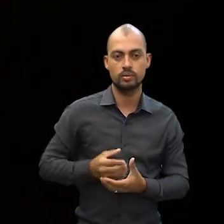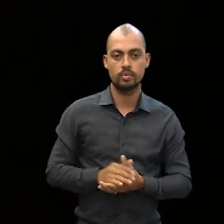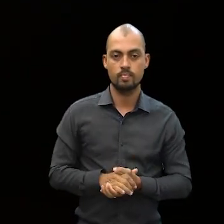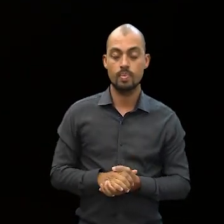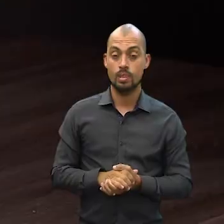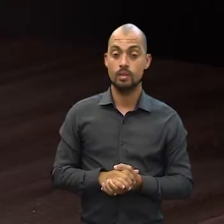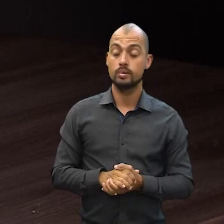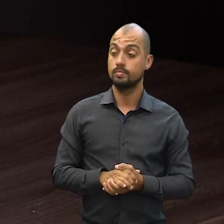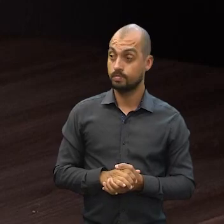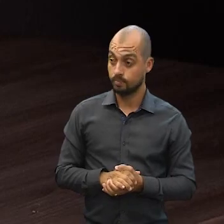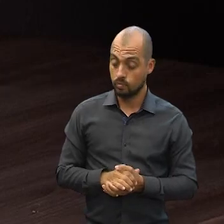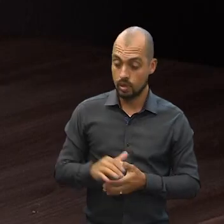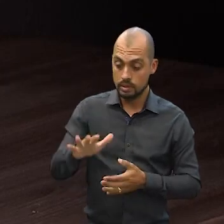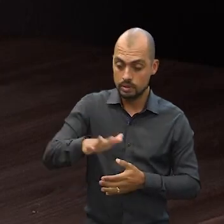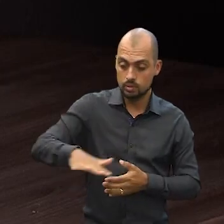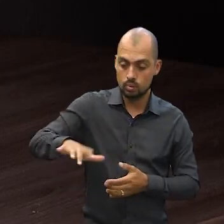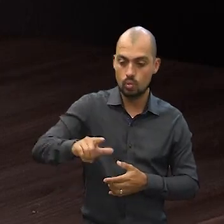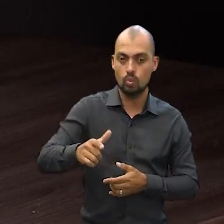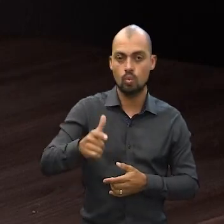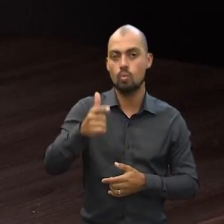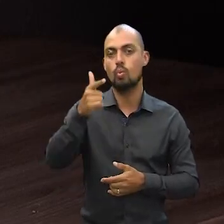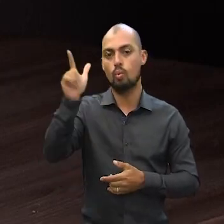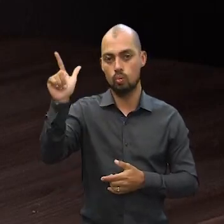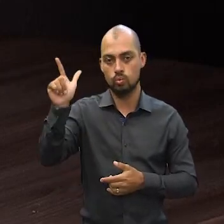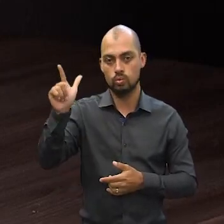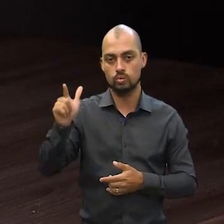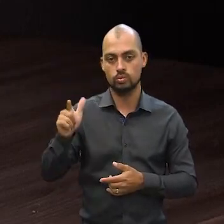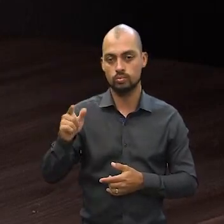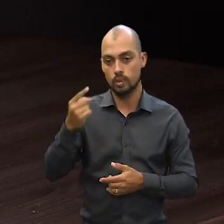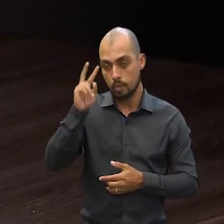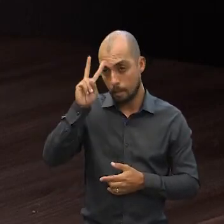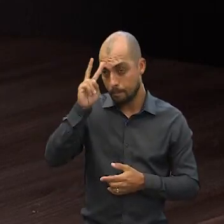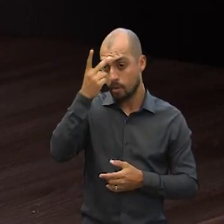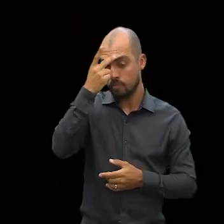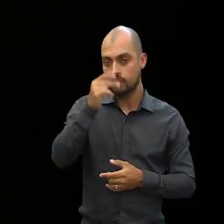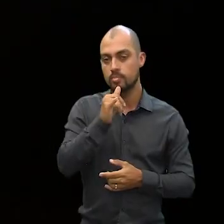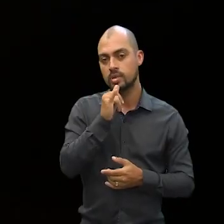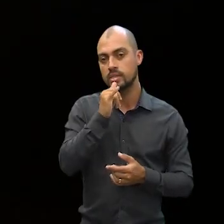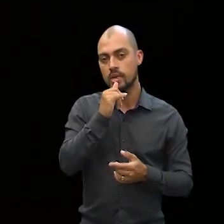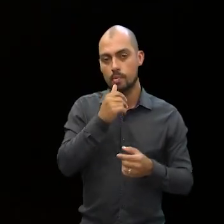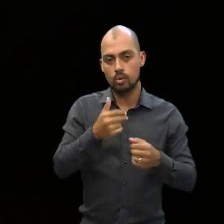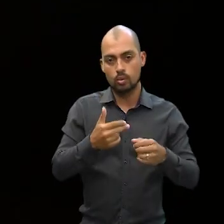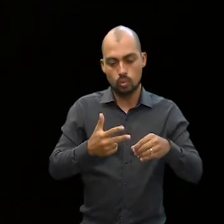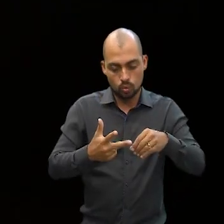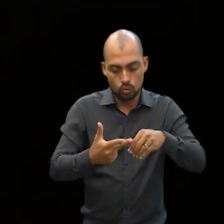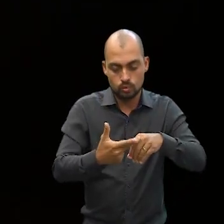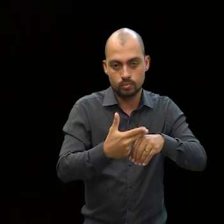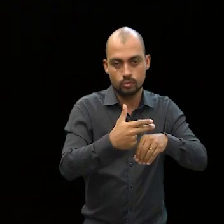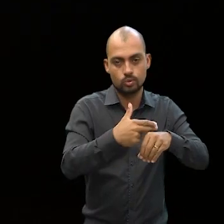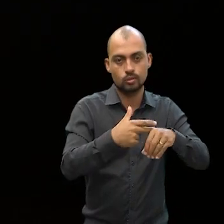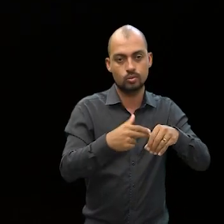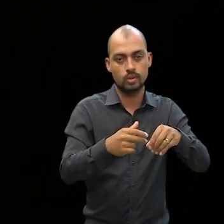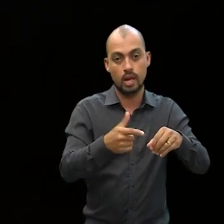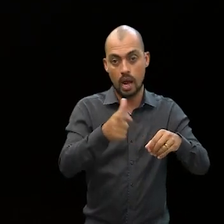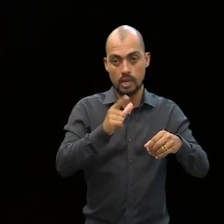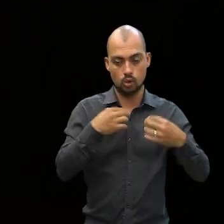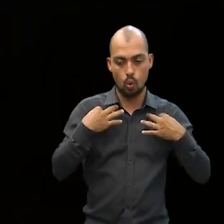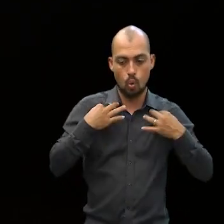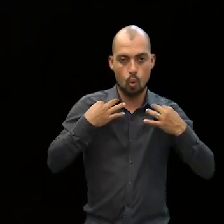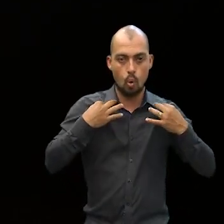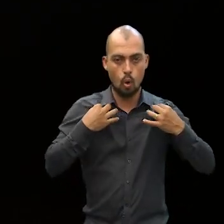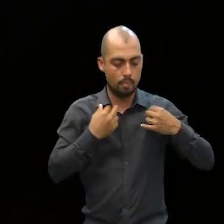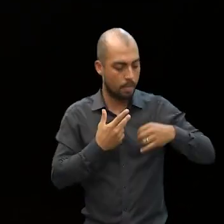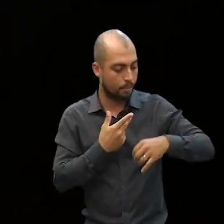Outro setor, inclusive, que se reinventou, na verdade, foi a costureira, o costureiro, que até então fazia roupas ou